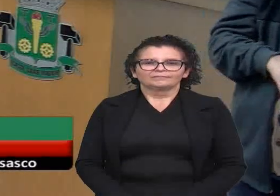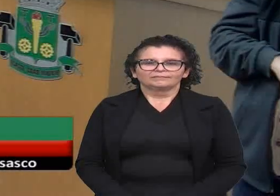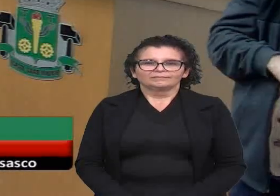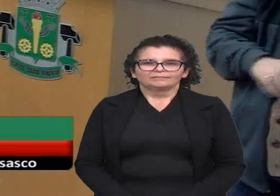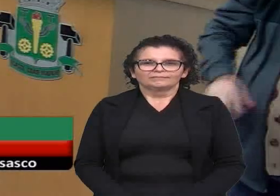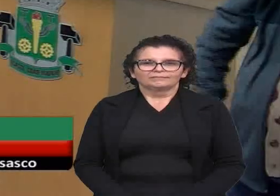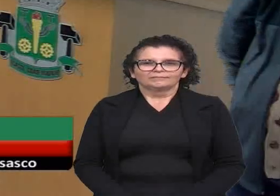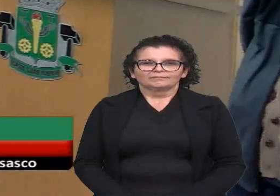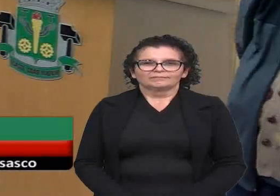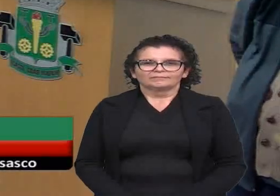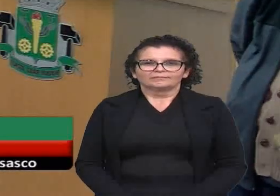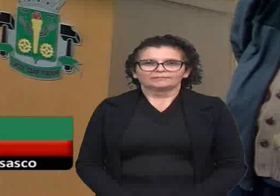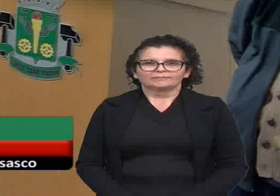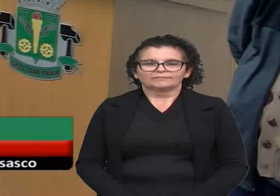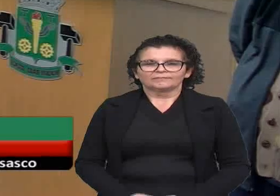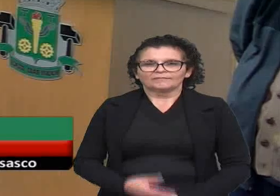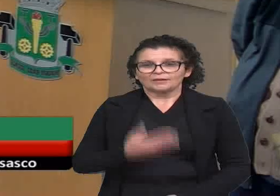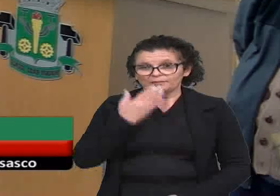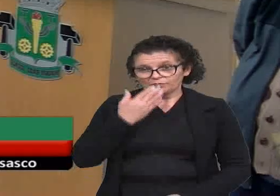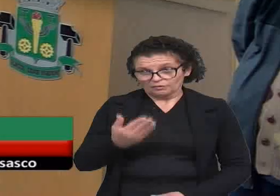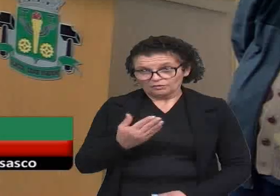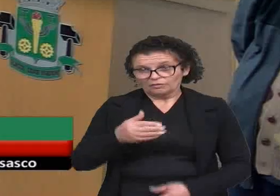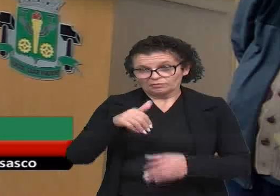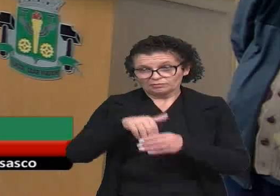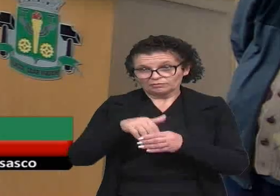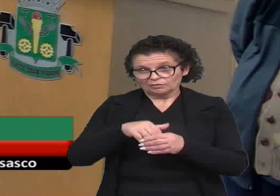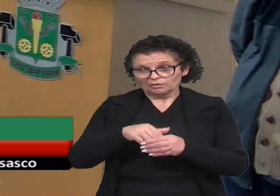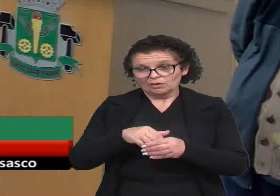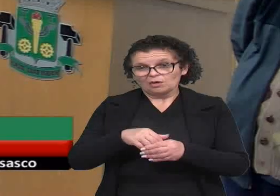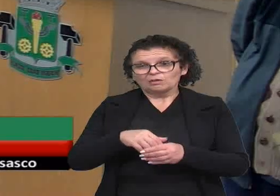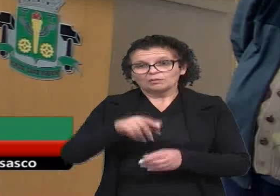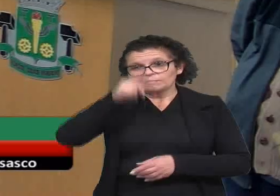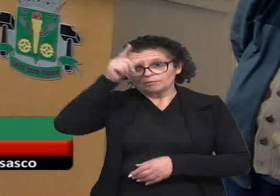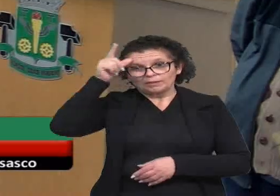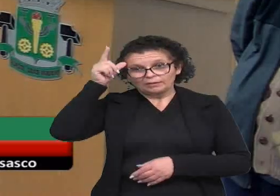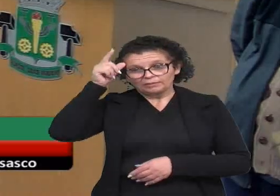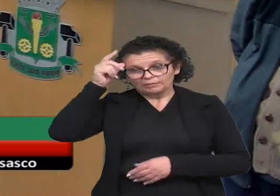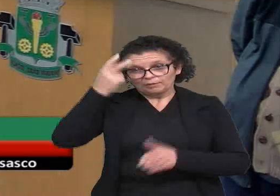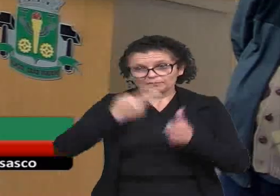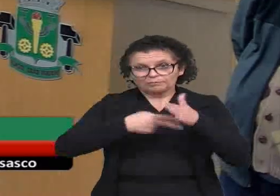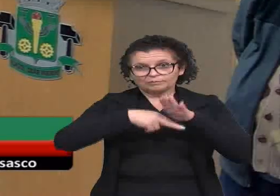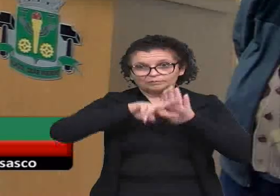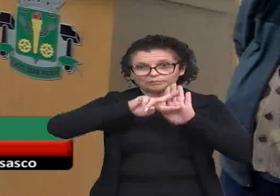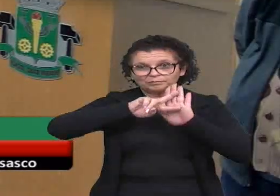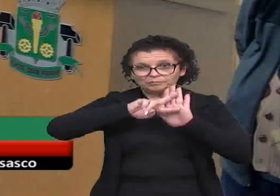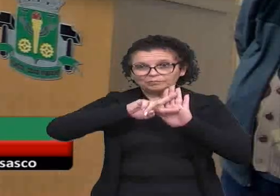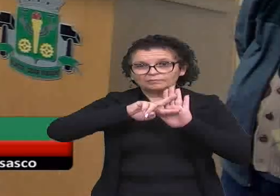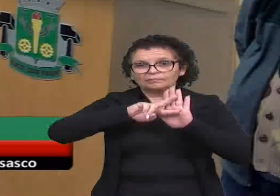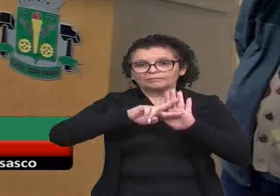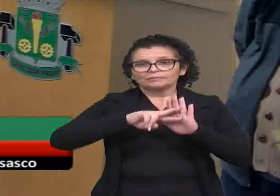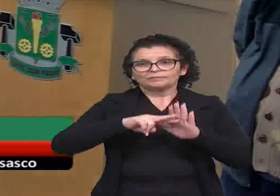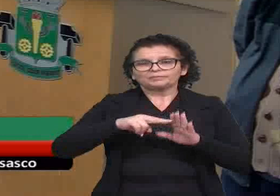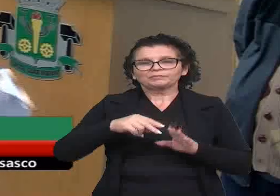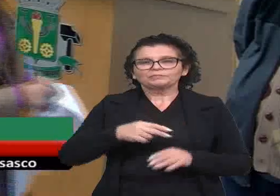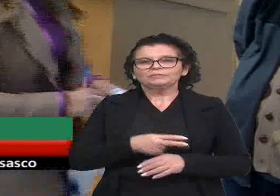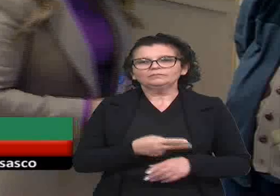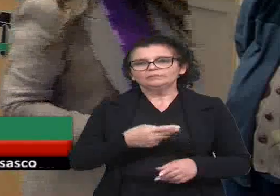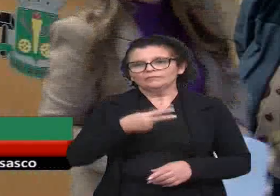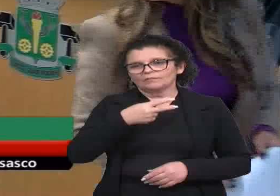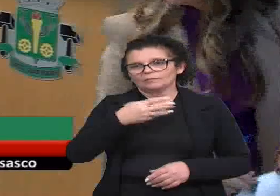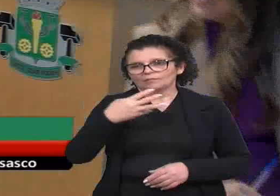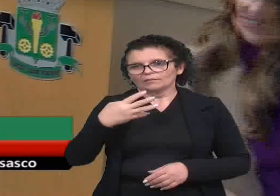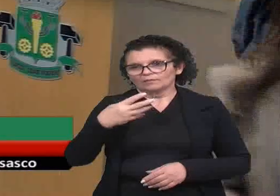Está em votação o pedido verbal do nobre vereador Laércio Mendonça, pedido de inversão de pauta da moção de reconhecimento